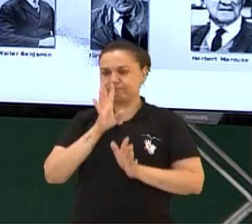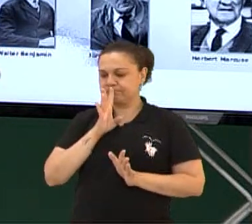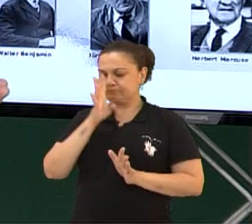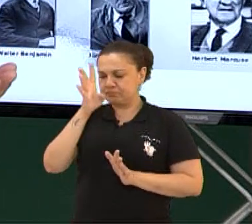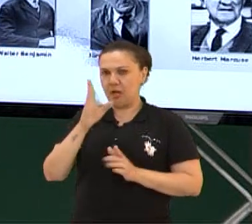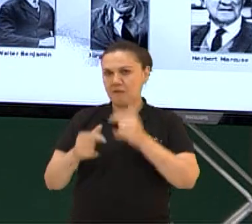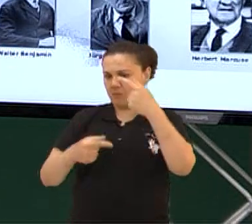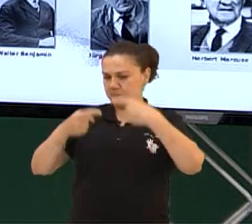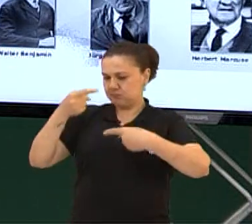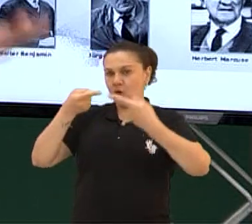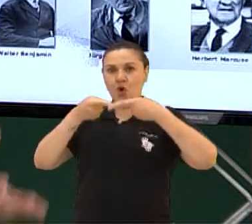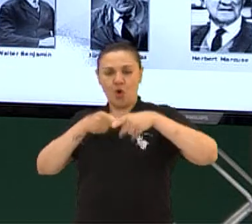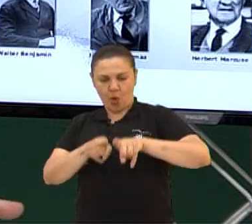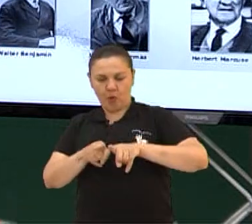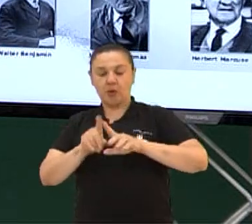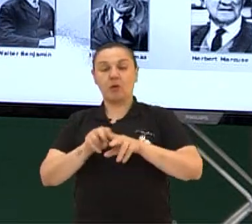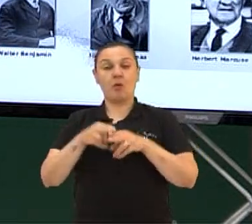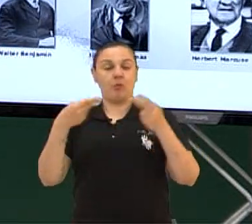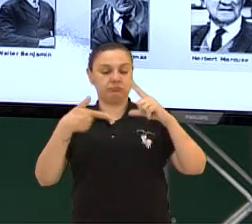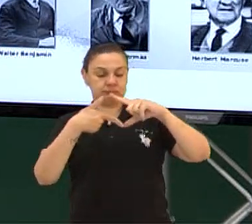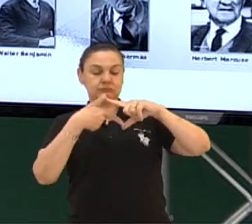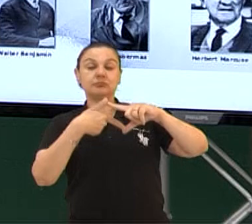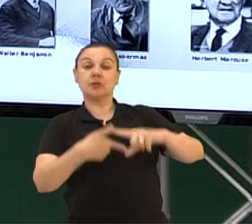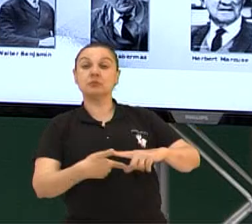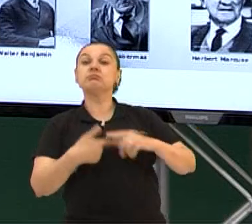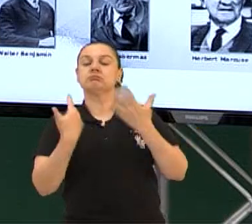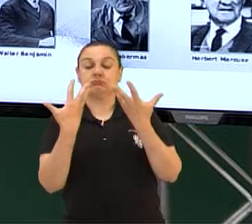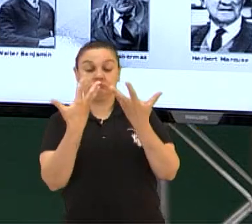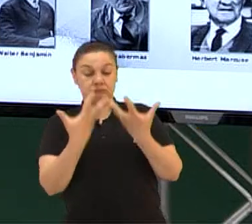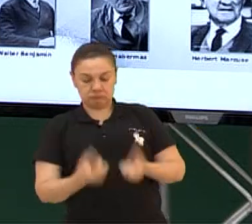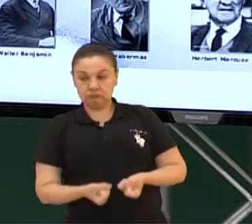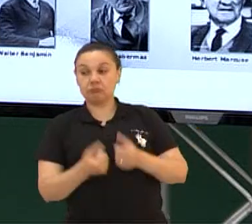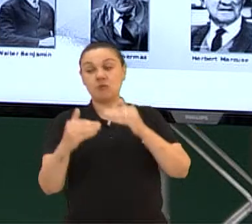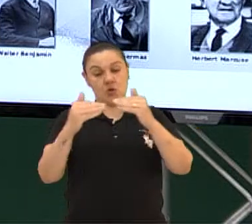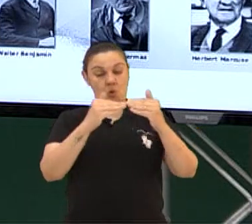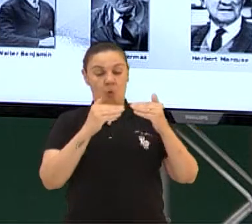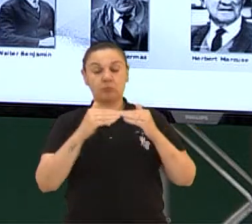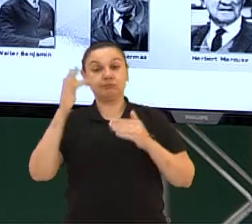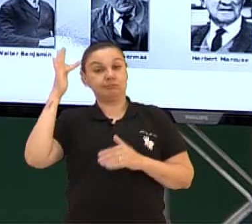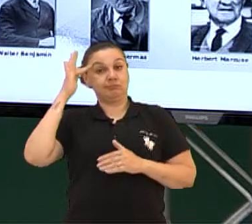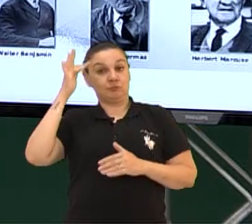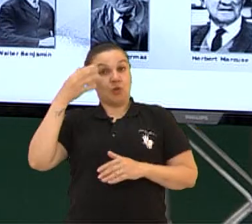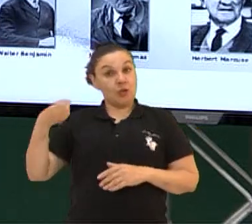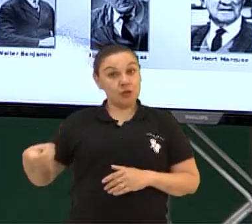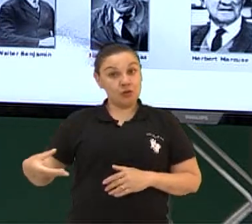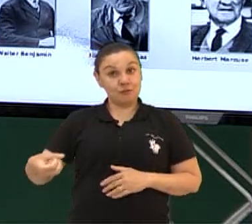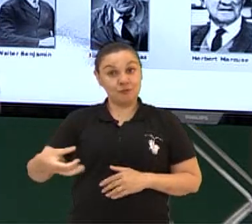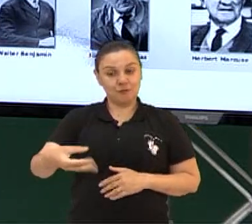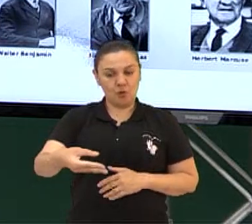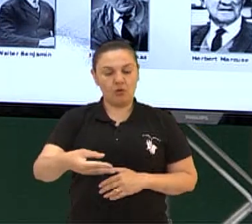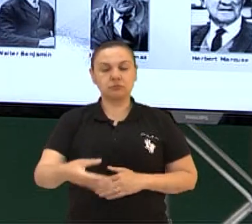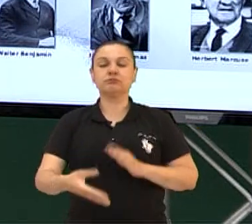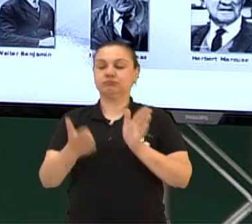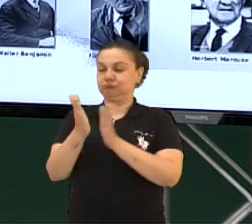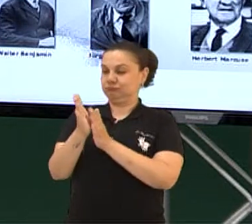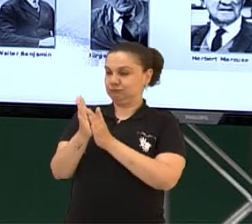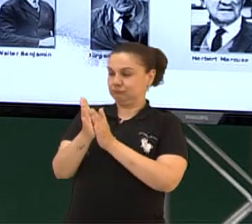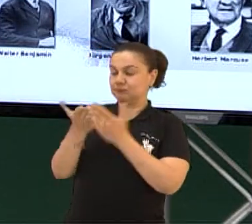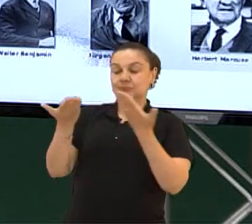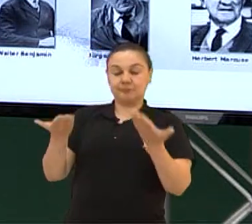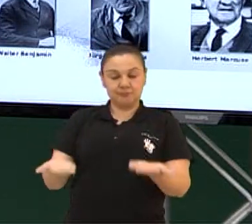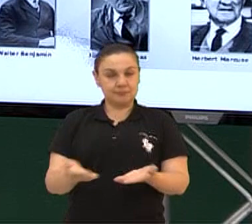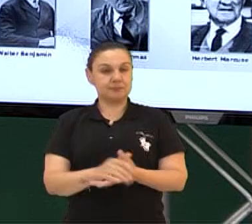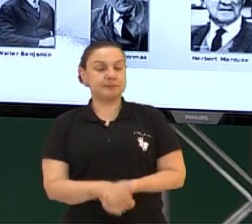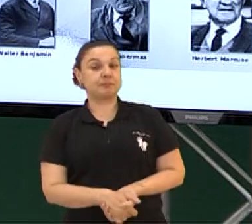debatendo a sua teoria, mostrando contradições, e às vezes pessoas partindo da sua teoria para criar teorias novas, elogiando sua teoria.